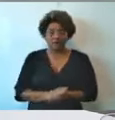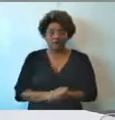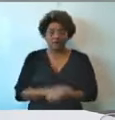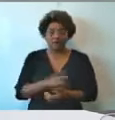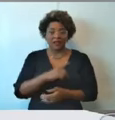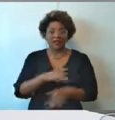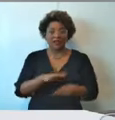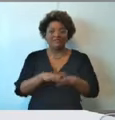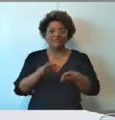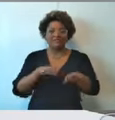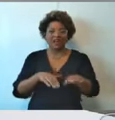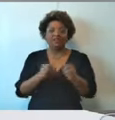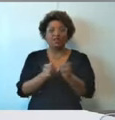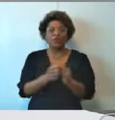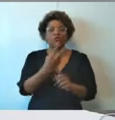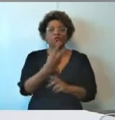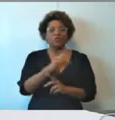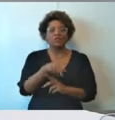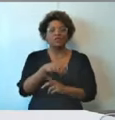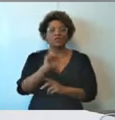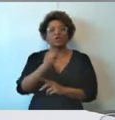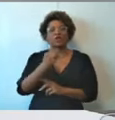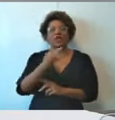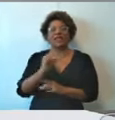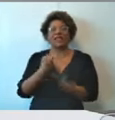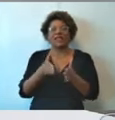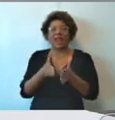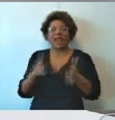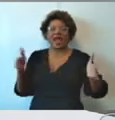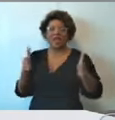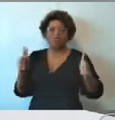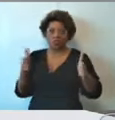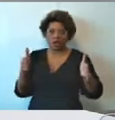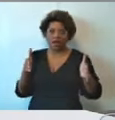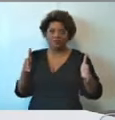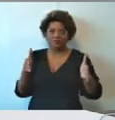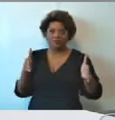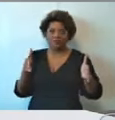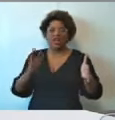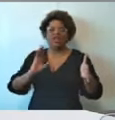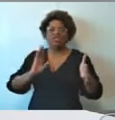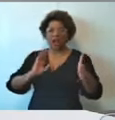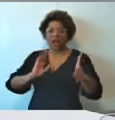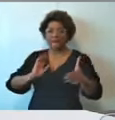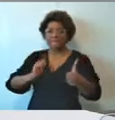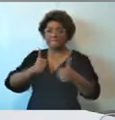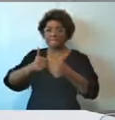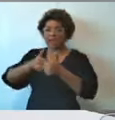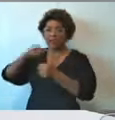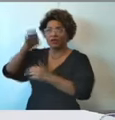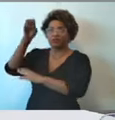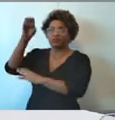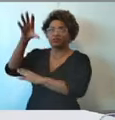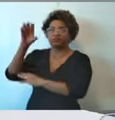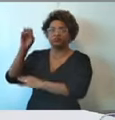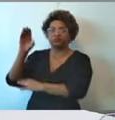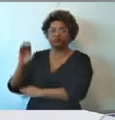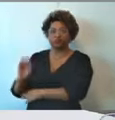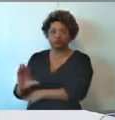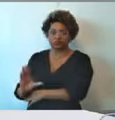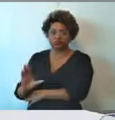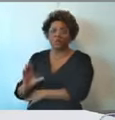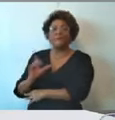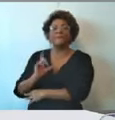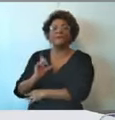até com 2,80 de largura, né? Assim, já na aproximação do semáforo, para aumentar a